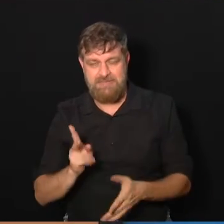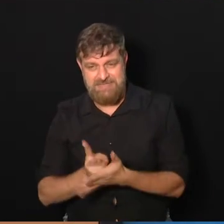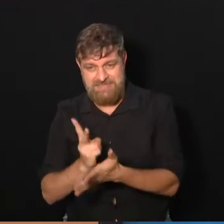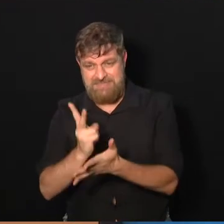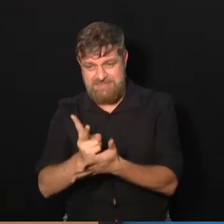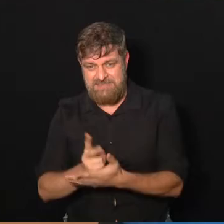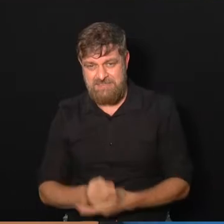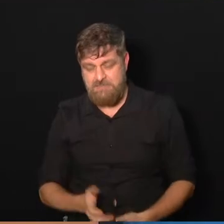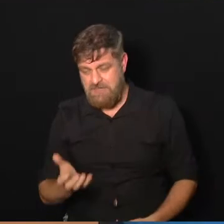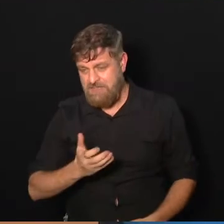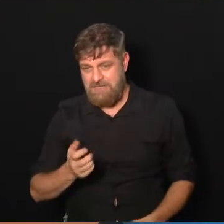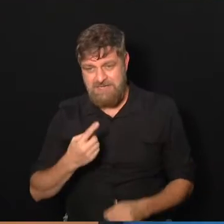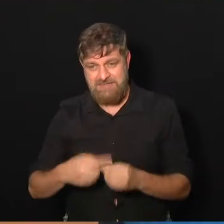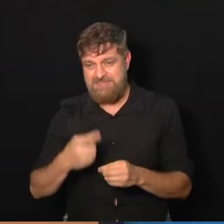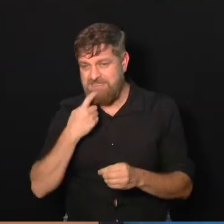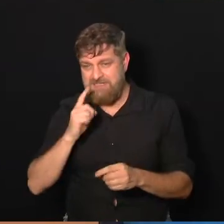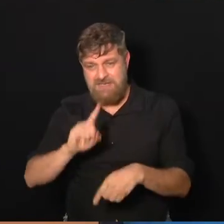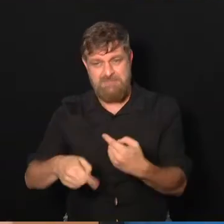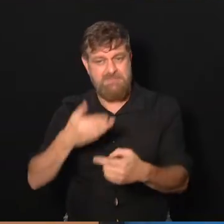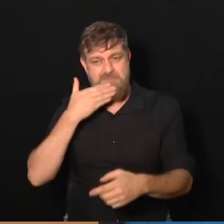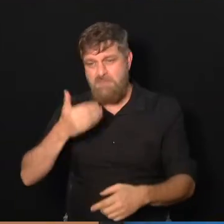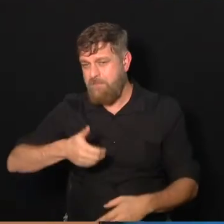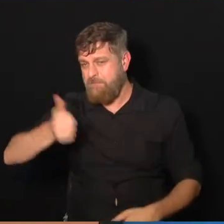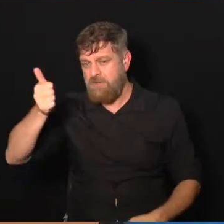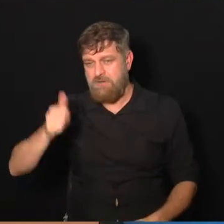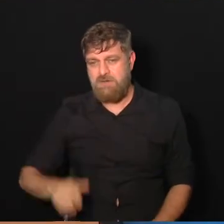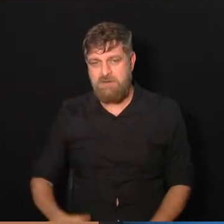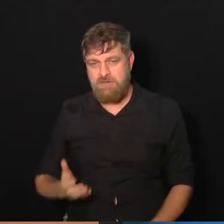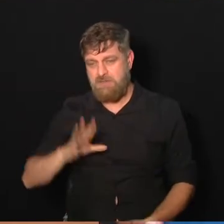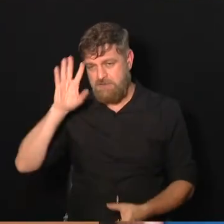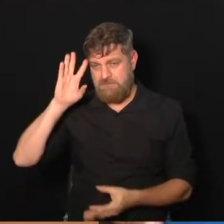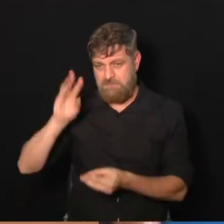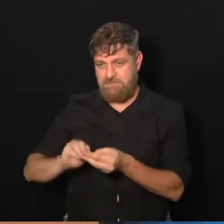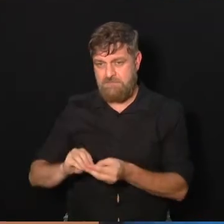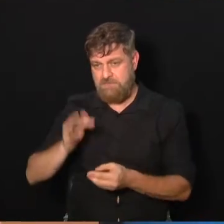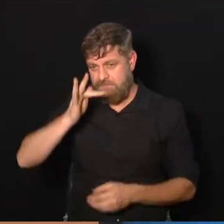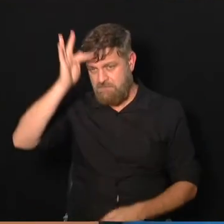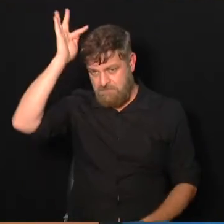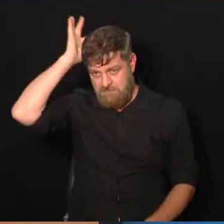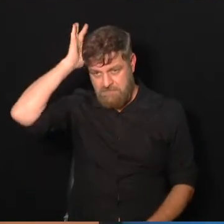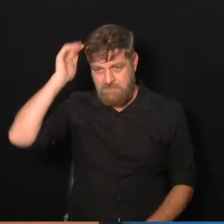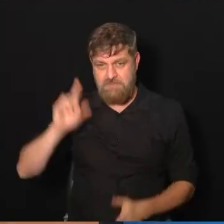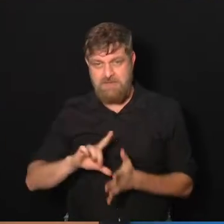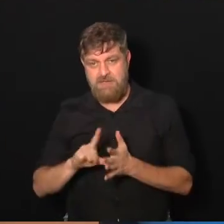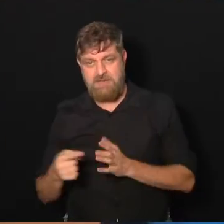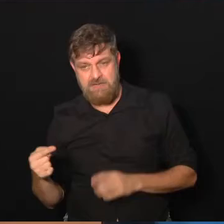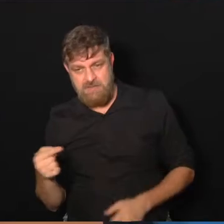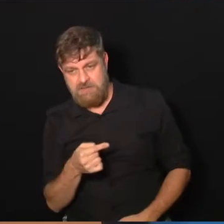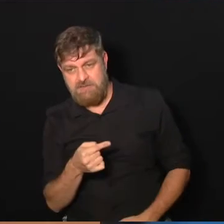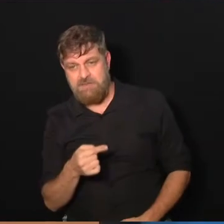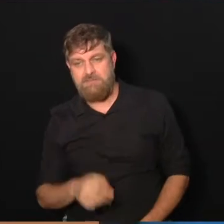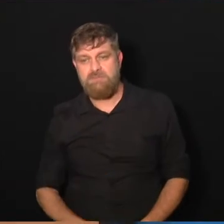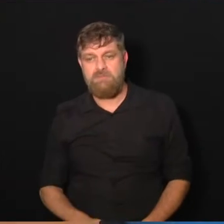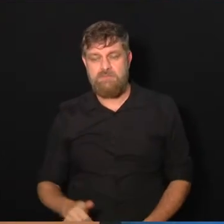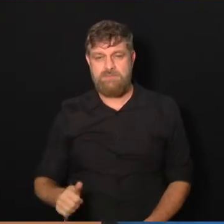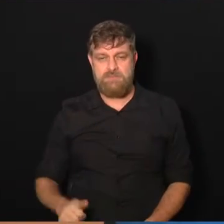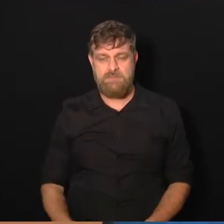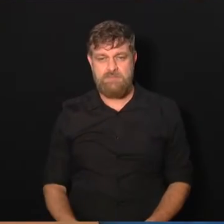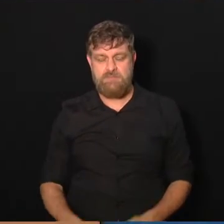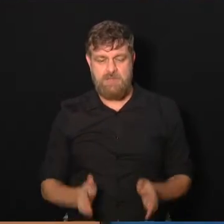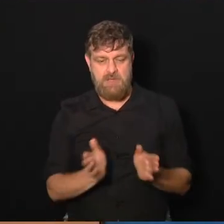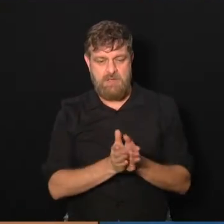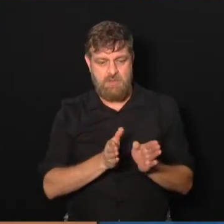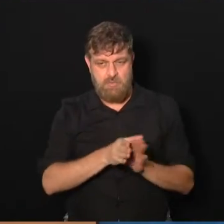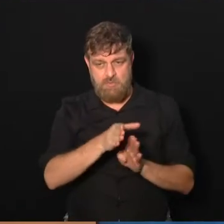buscando trazer o melhor para a cidade de Campinas. Então, gostaria de finalizar aqui com a fala do Flávio Lamas e da conselheira